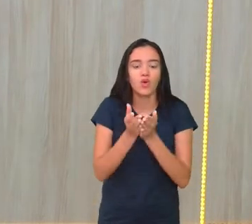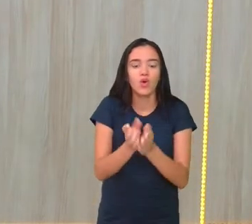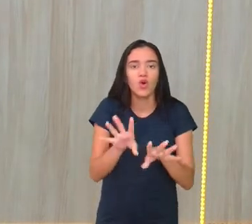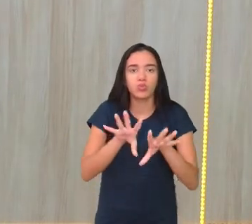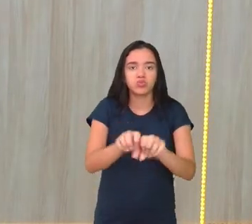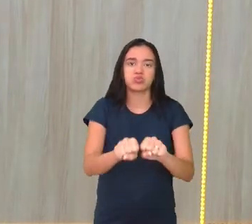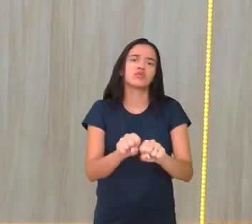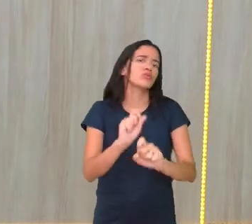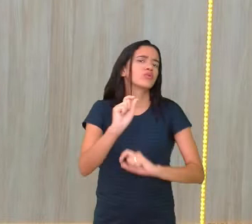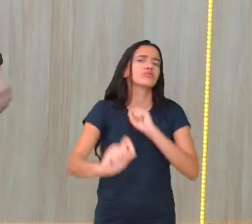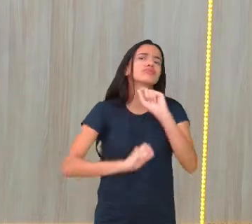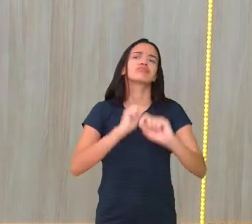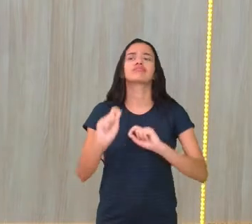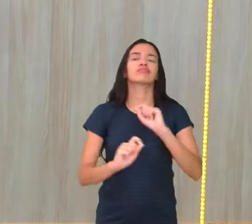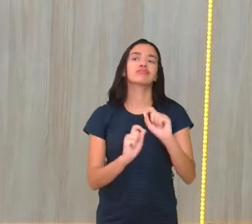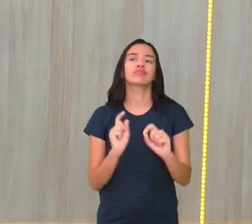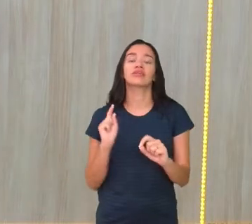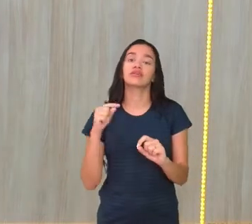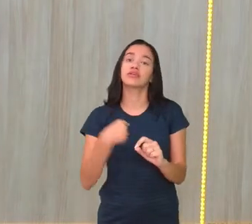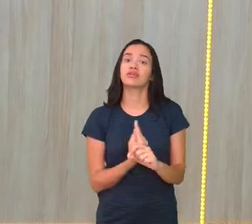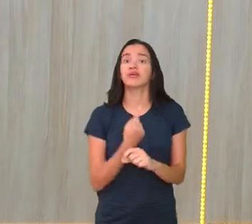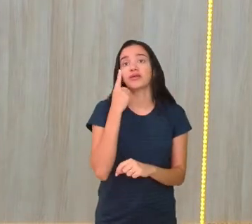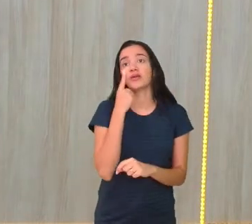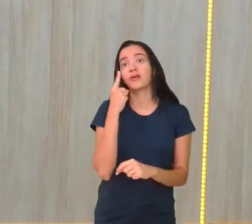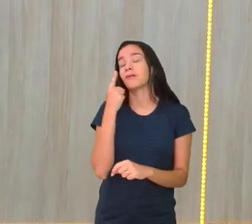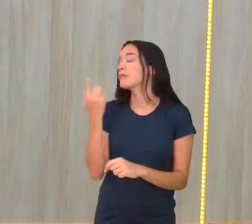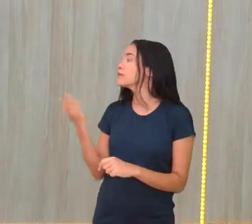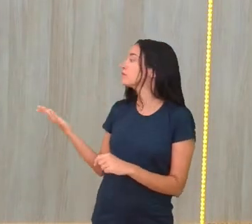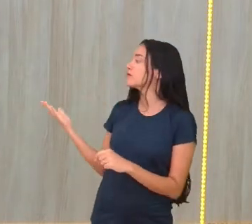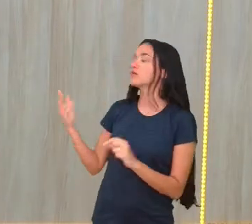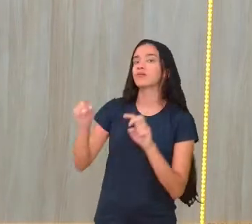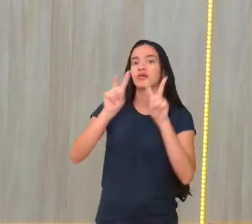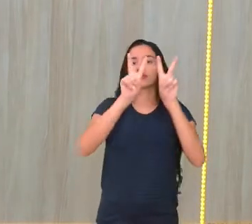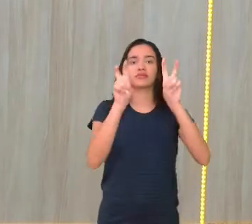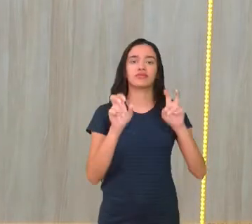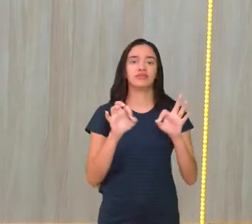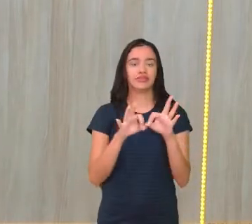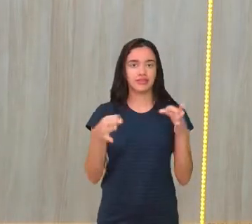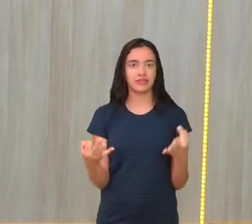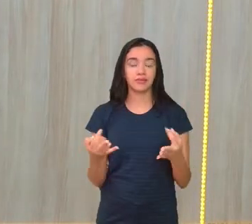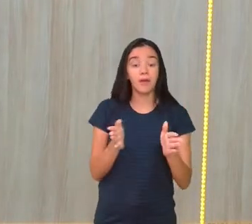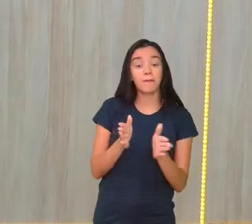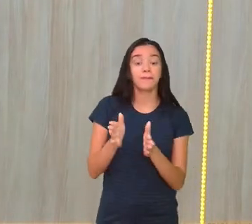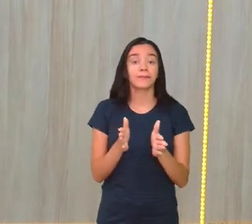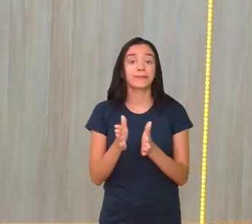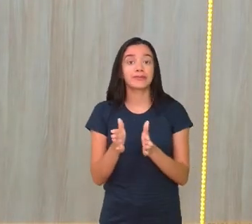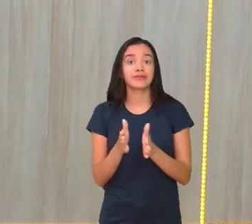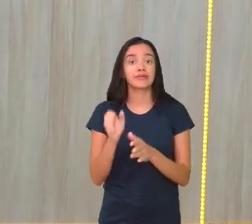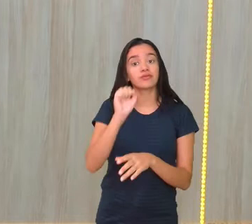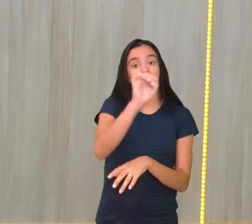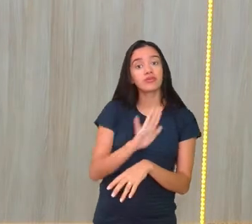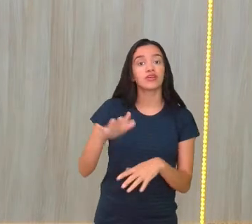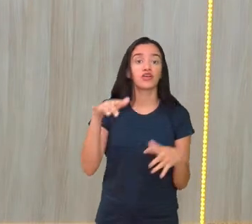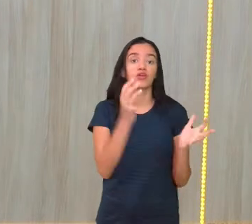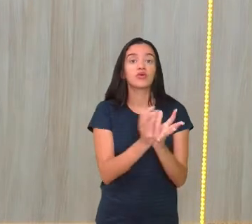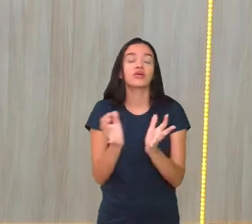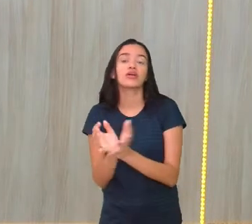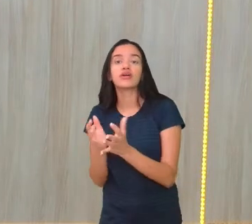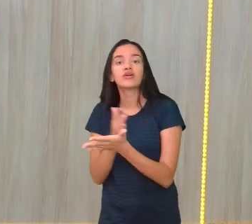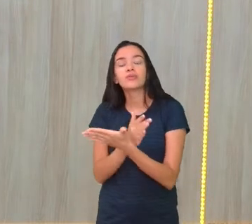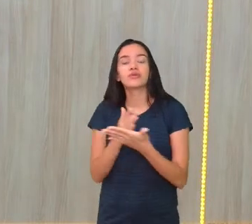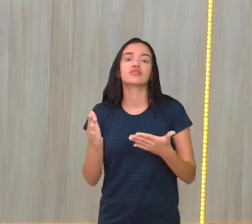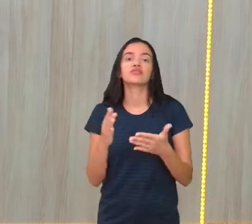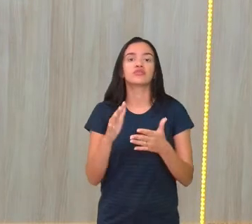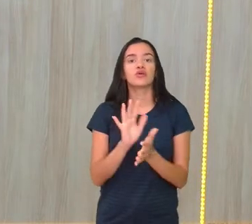Né? A gente colocou uma definição simples aqui: período em que as nações europeias iniciaram um processo